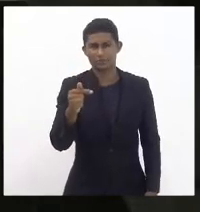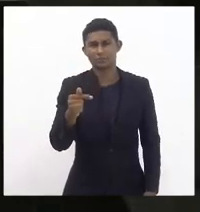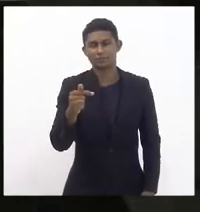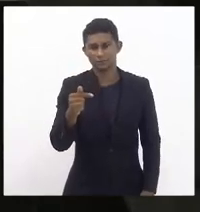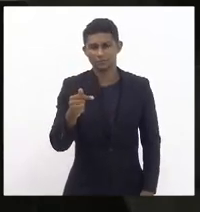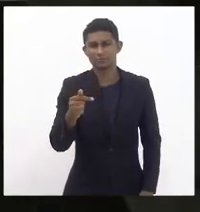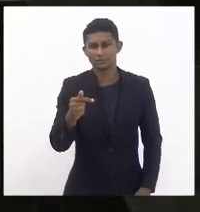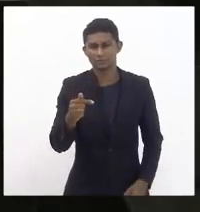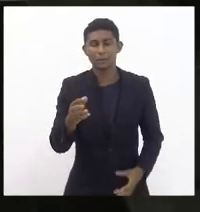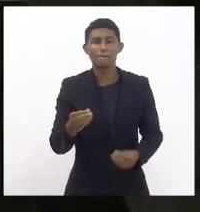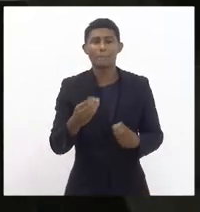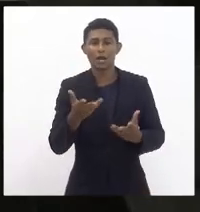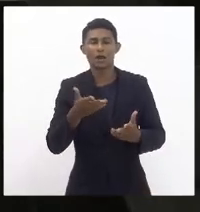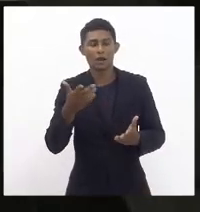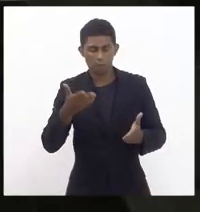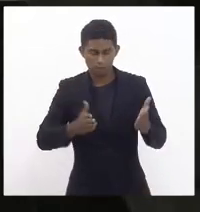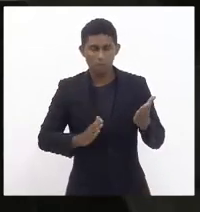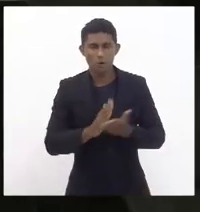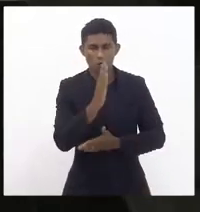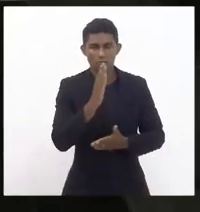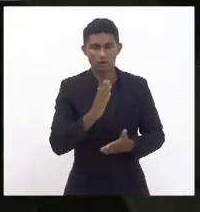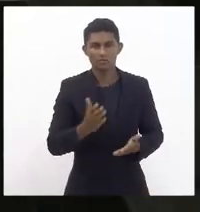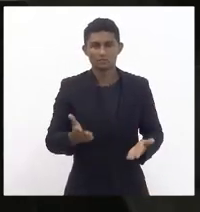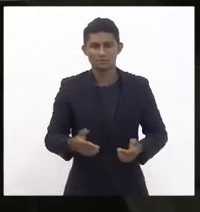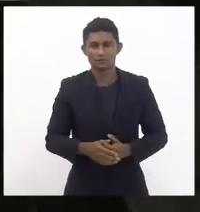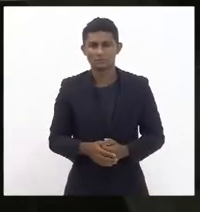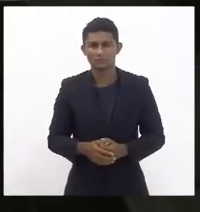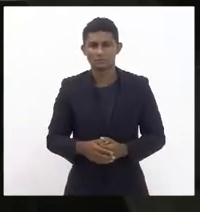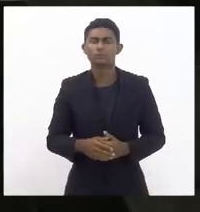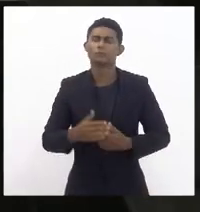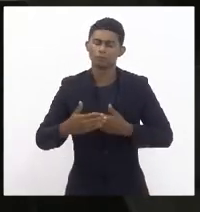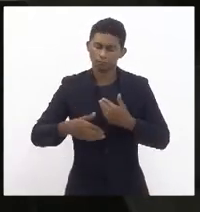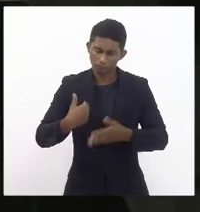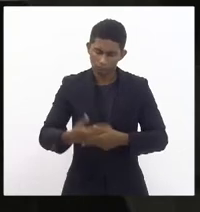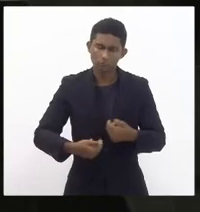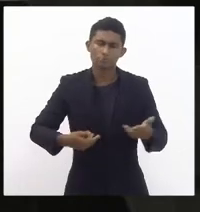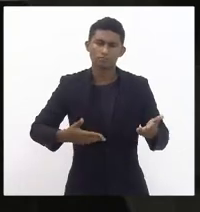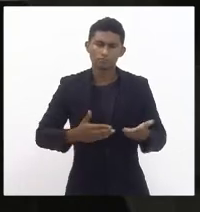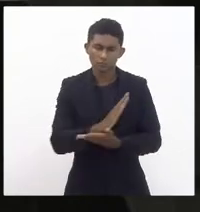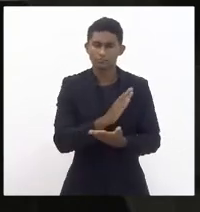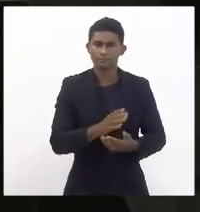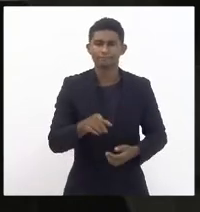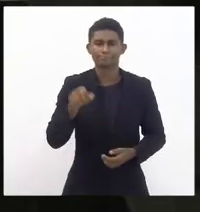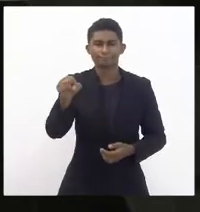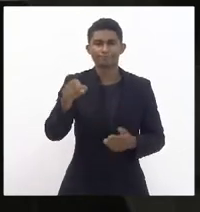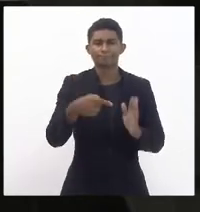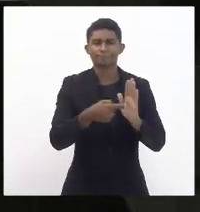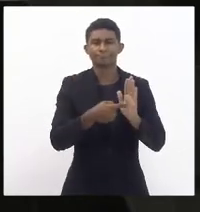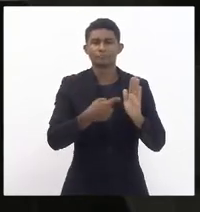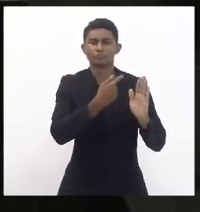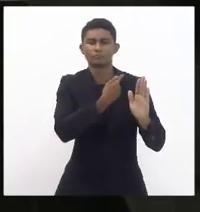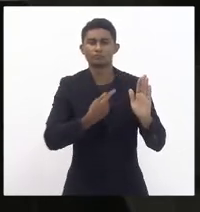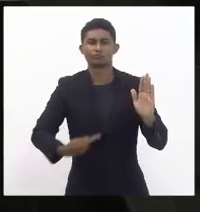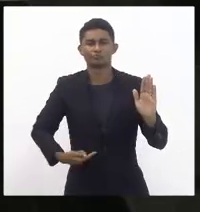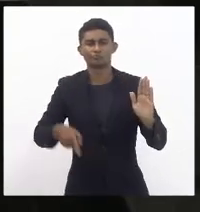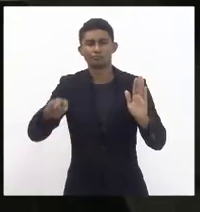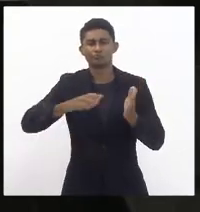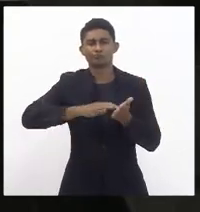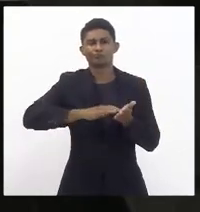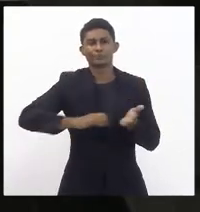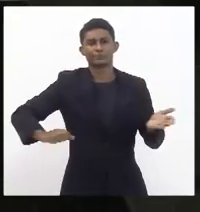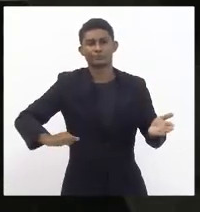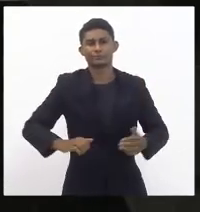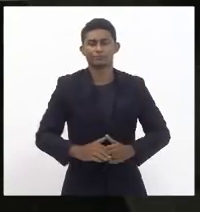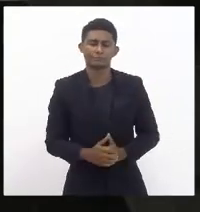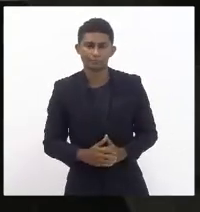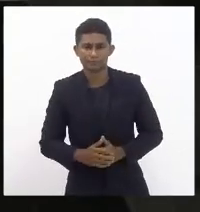para ser aprovado bom e quando for aprovado foi vetado e no sétimo